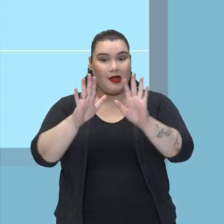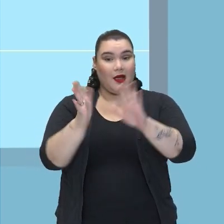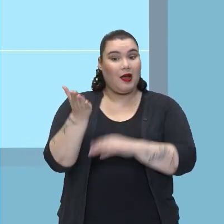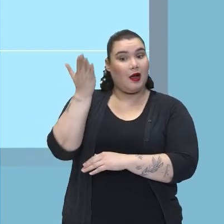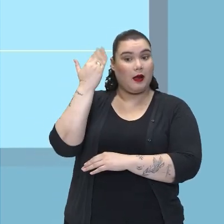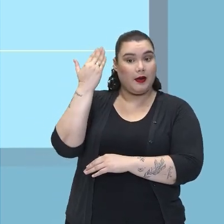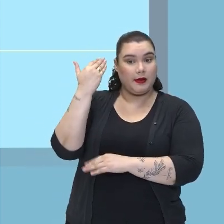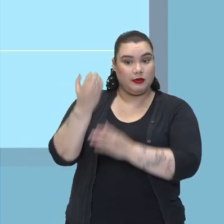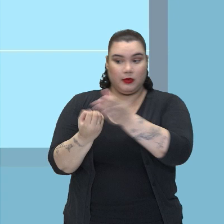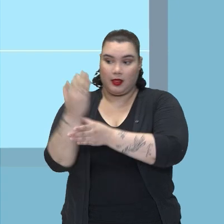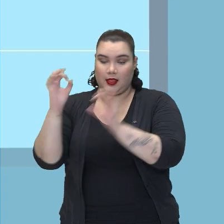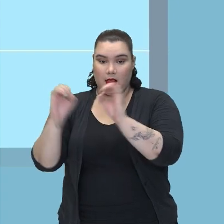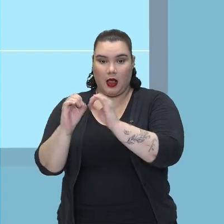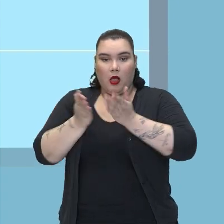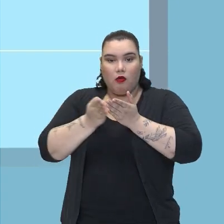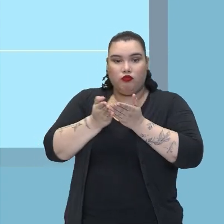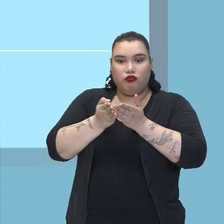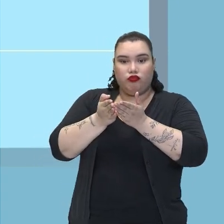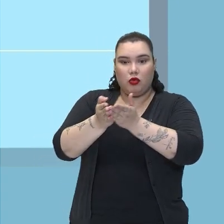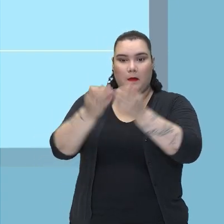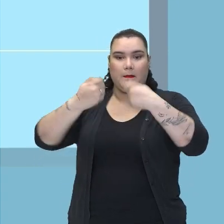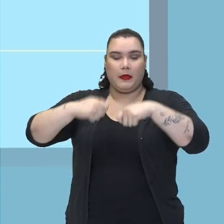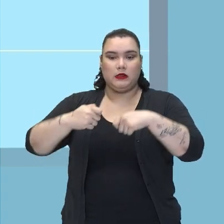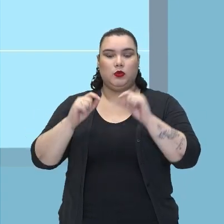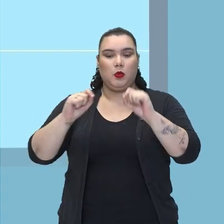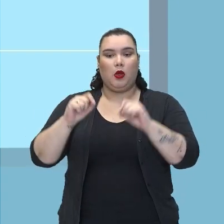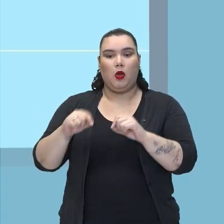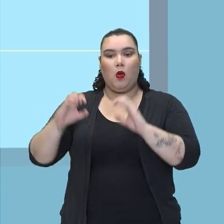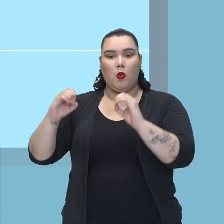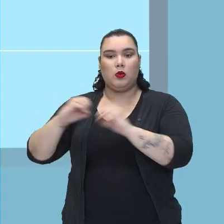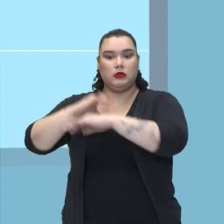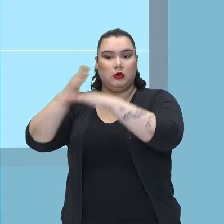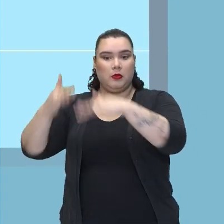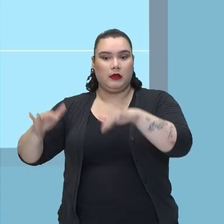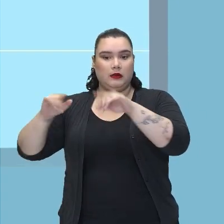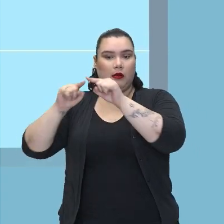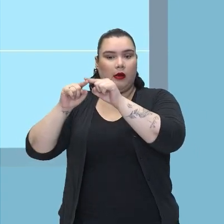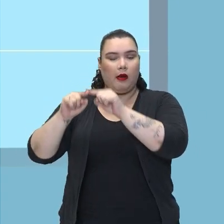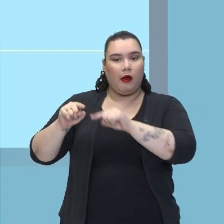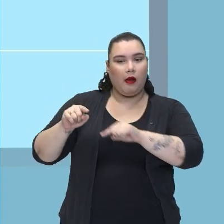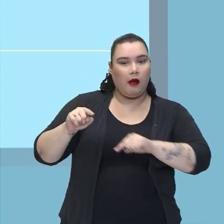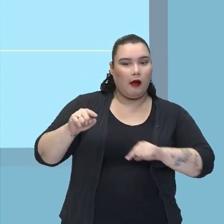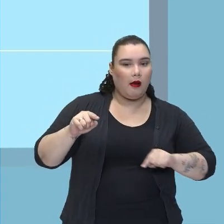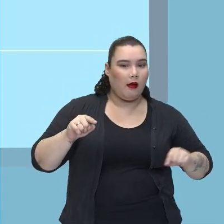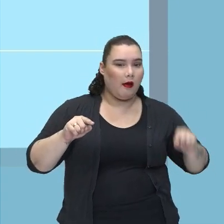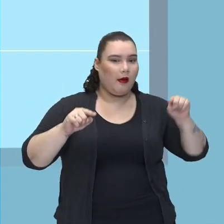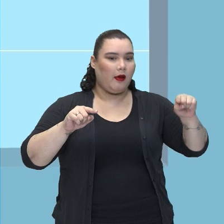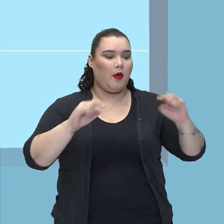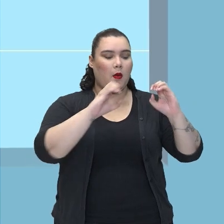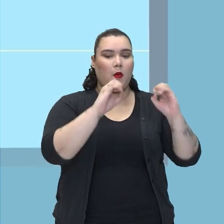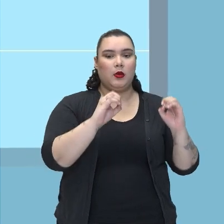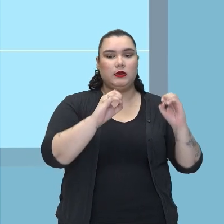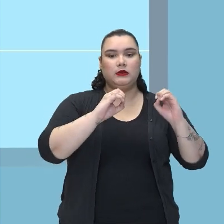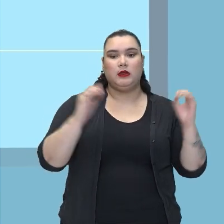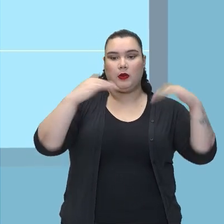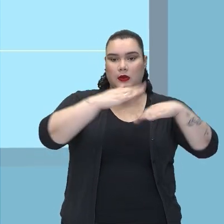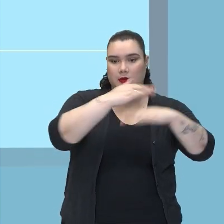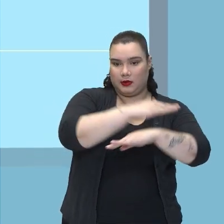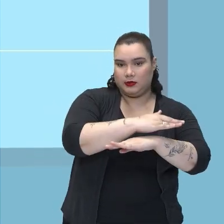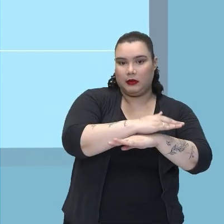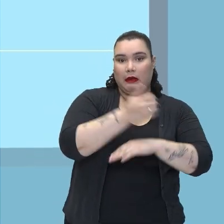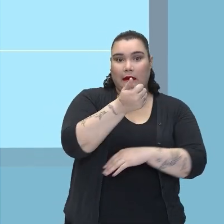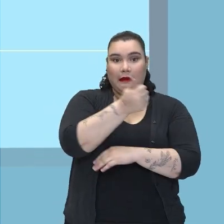os oceanos Atlântico e Pacífico tinham que contornar toda a América do Sul, uma distância de quase 15 mil